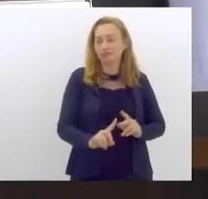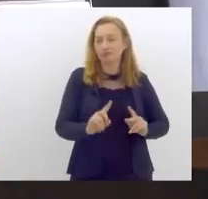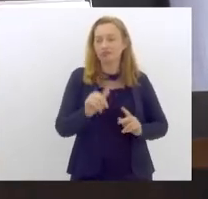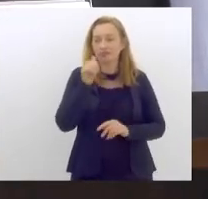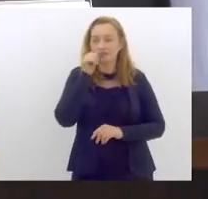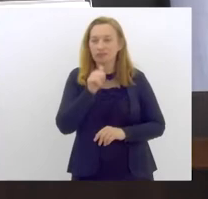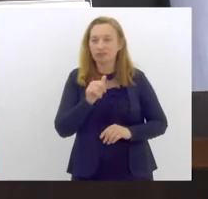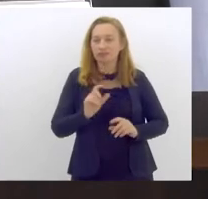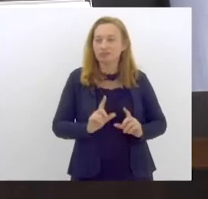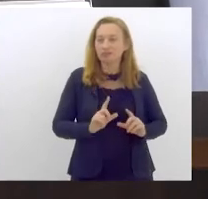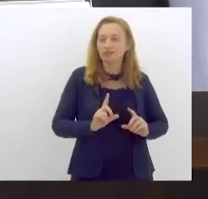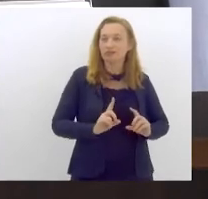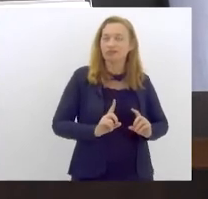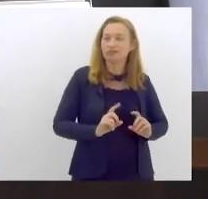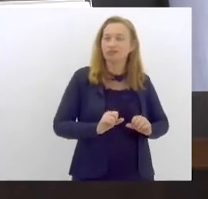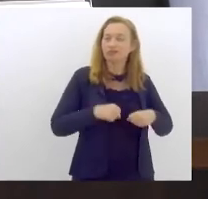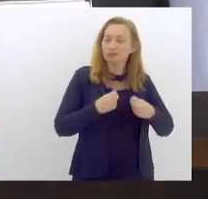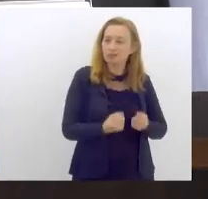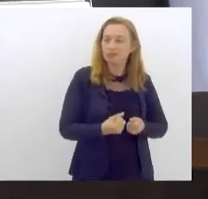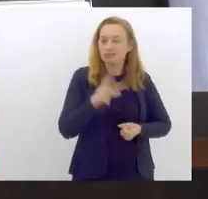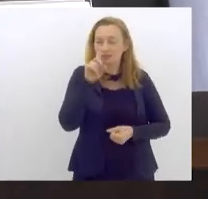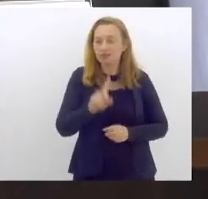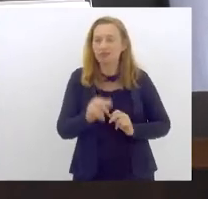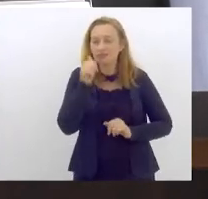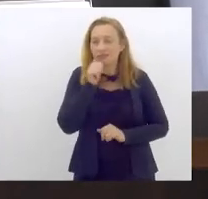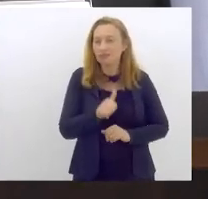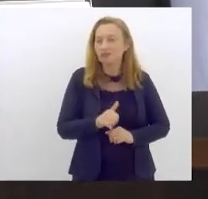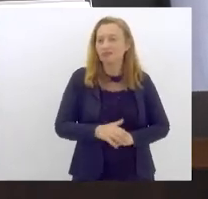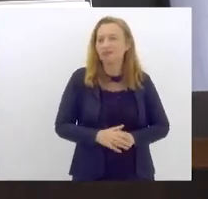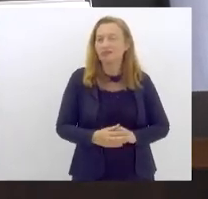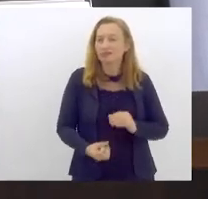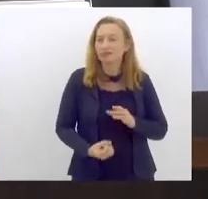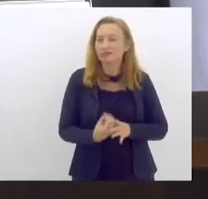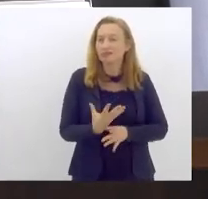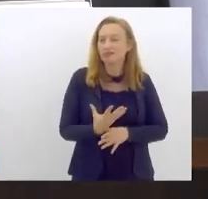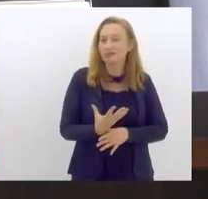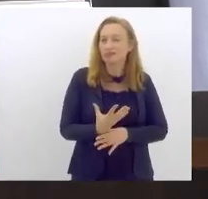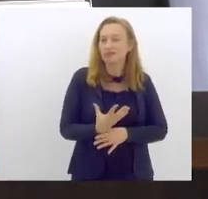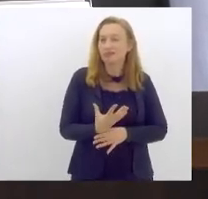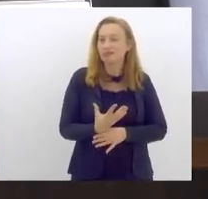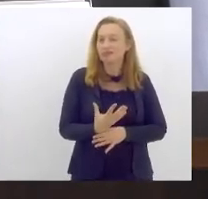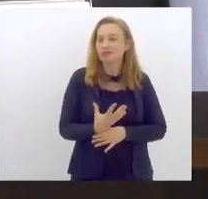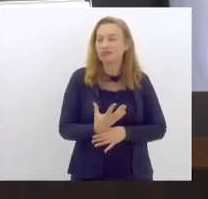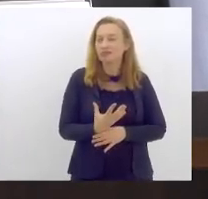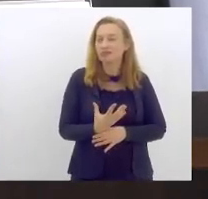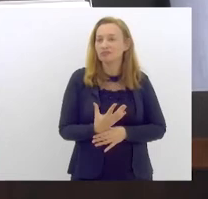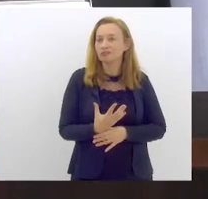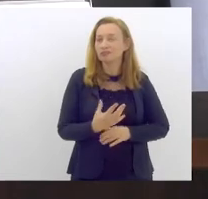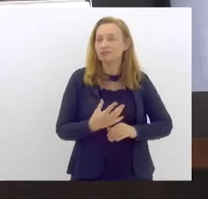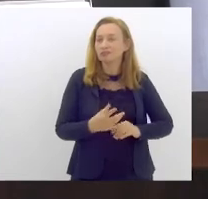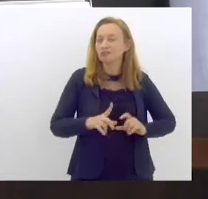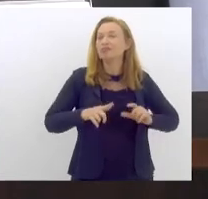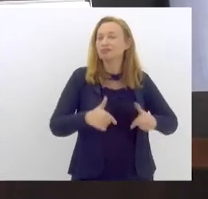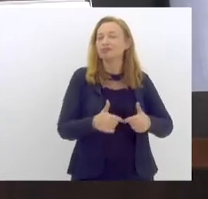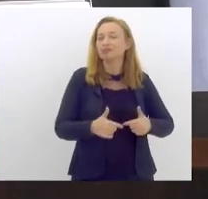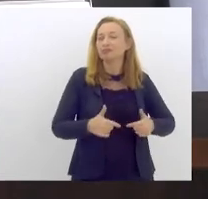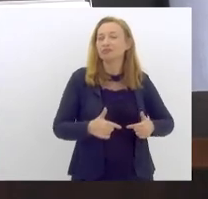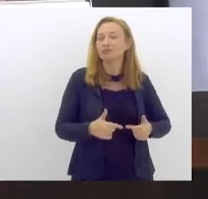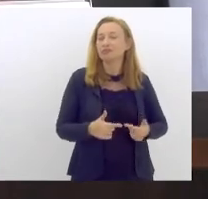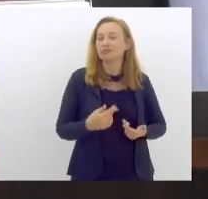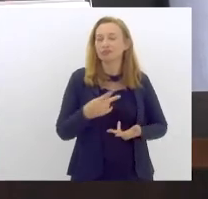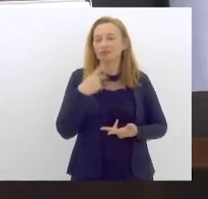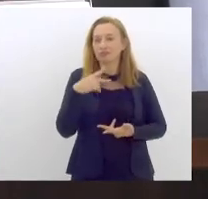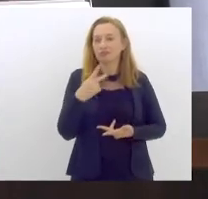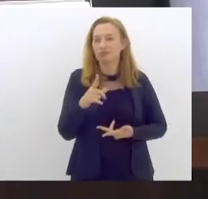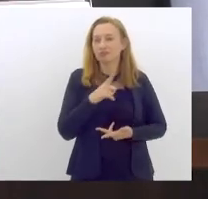defesa do direito das mulheres que tem que ser construído de maneira intransigente mesmo porque você fala